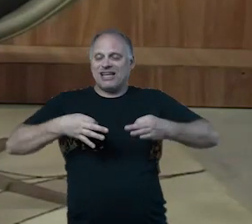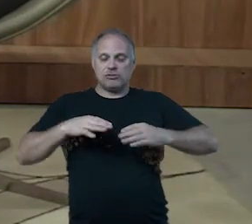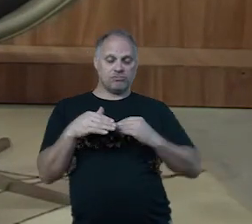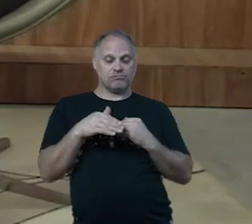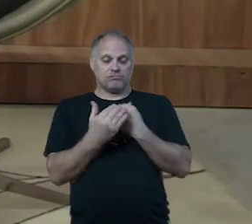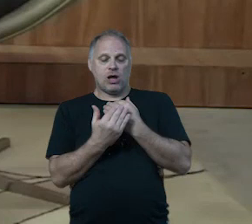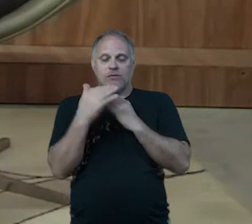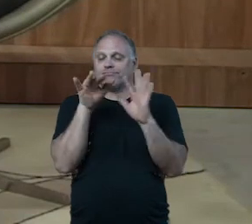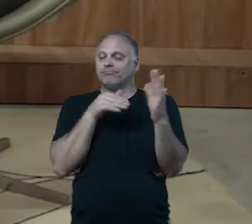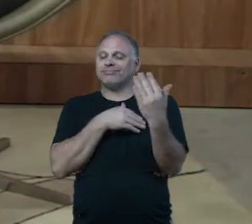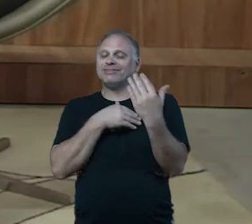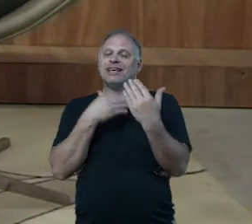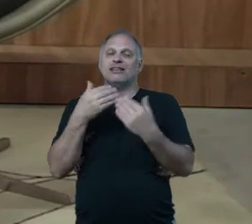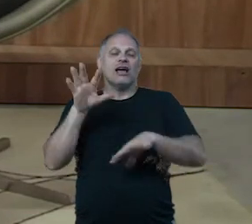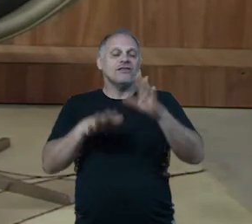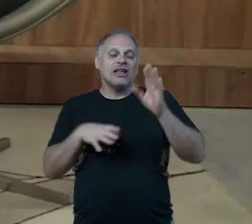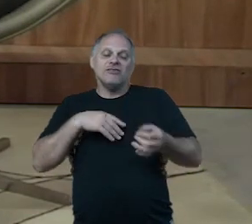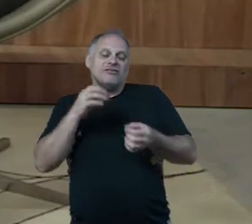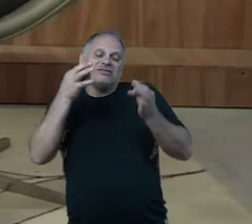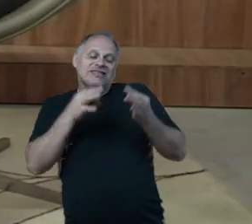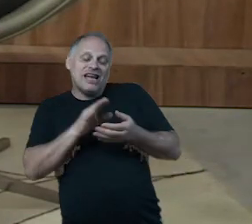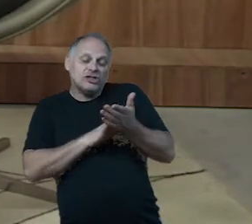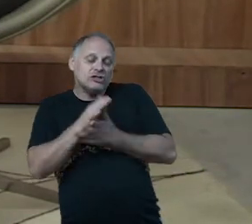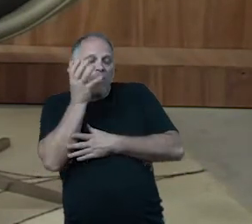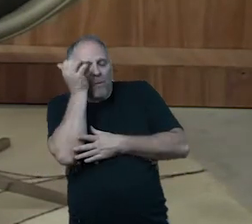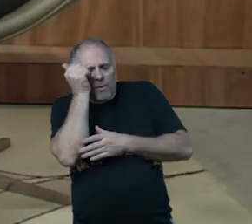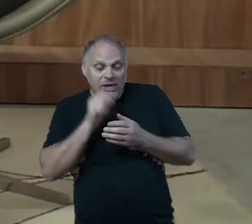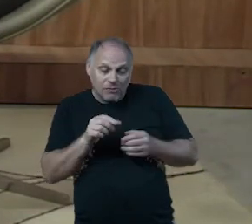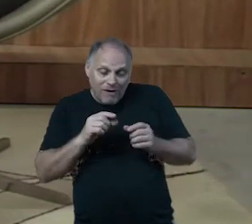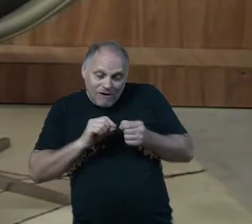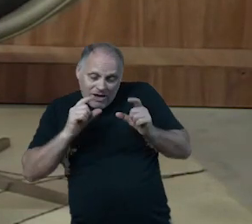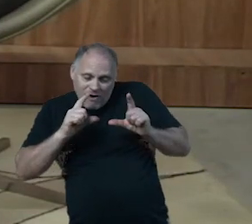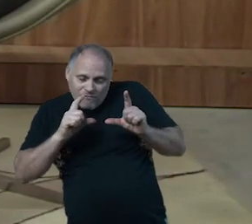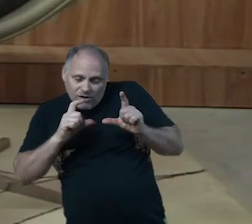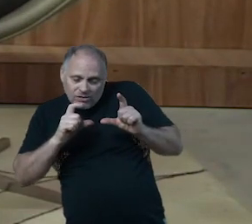às vezes a gente está tudo certinho, o bebê está dormindo, de repente